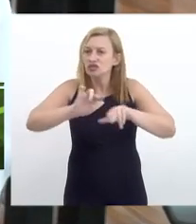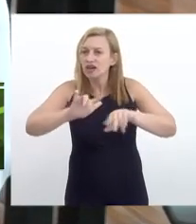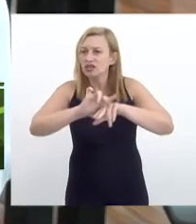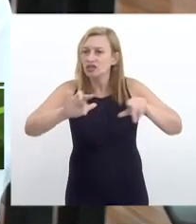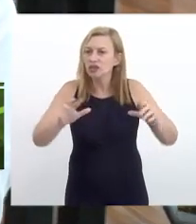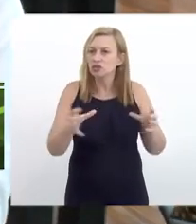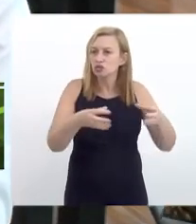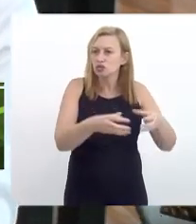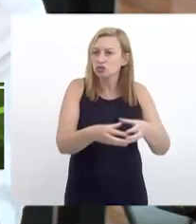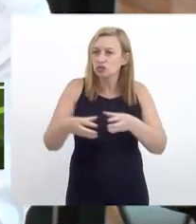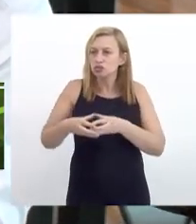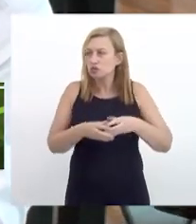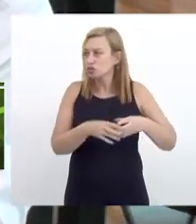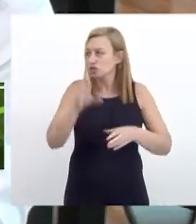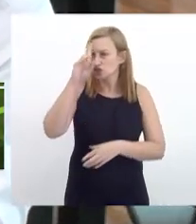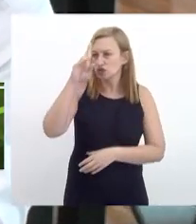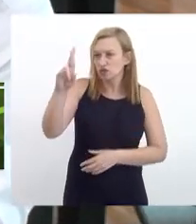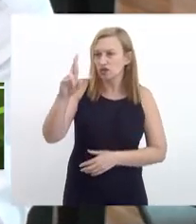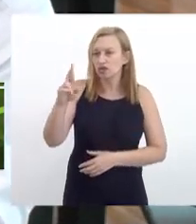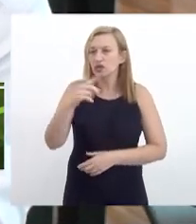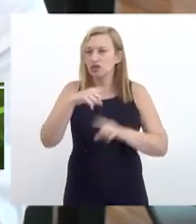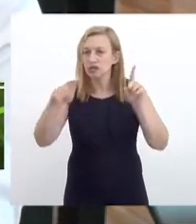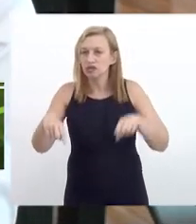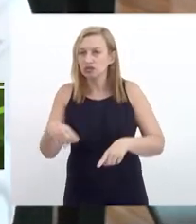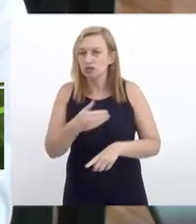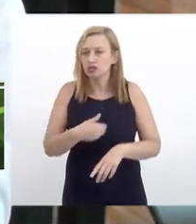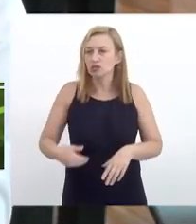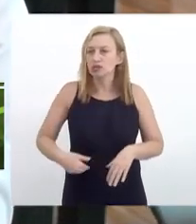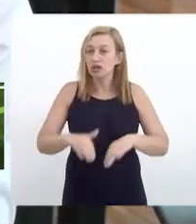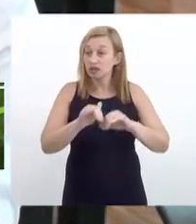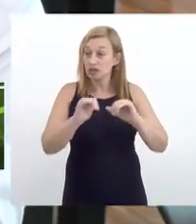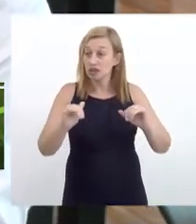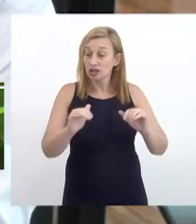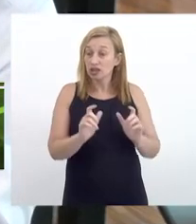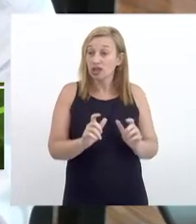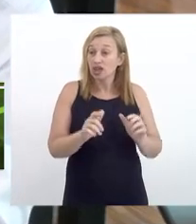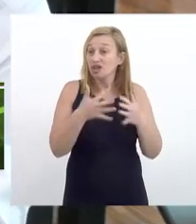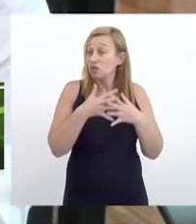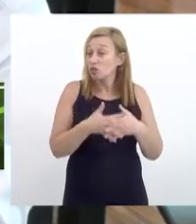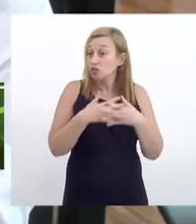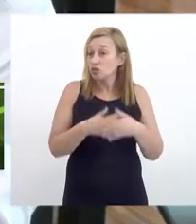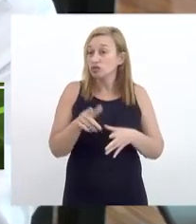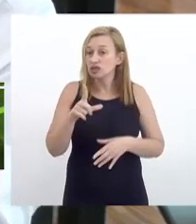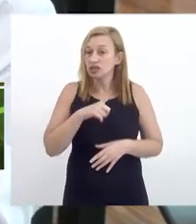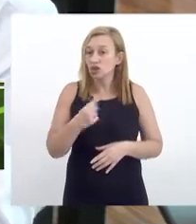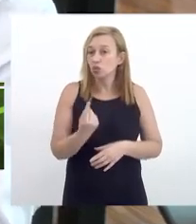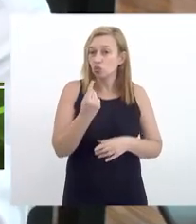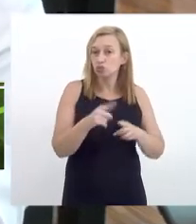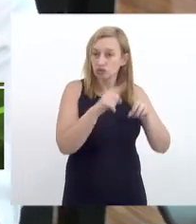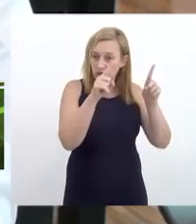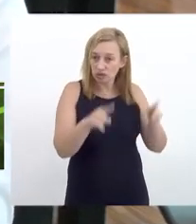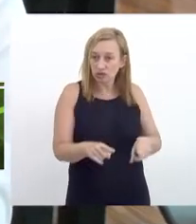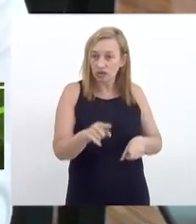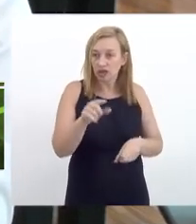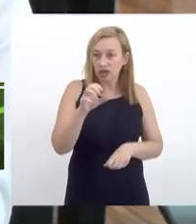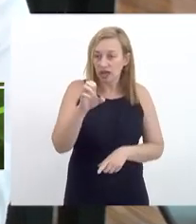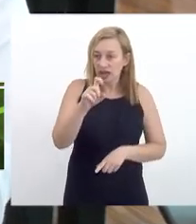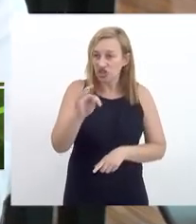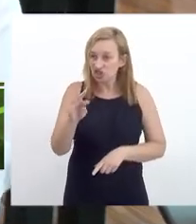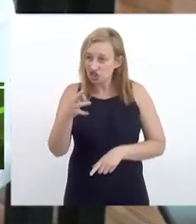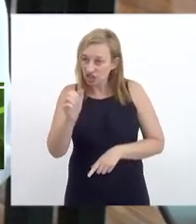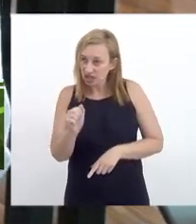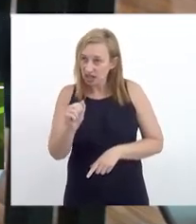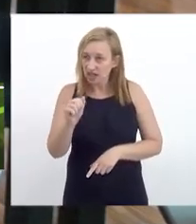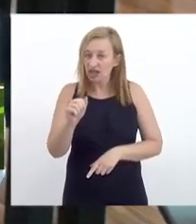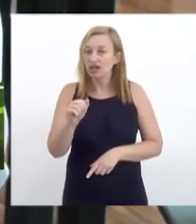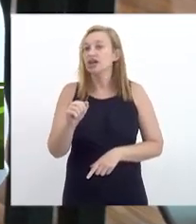órgãos Onde a chefia do servidor é um quadro extra-classe E é complexo você ter um servidor extra-classe Um trabalhador